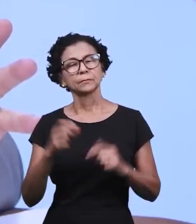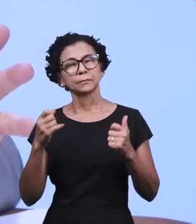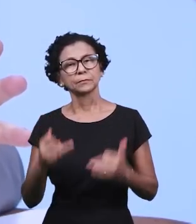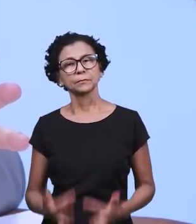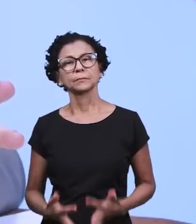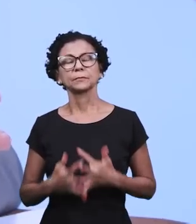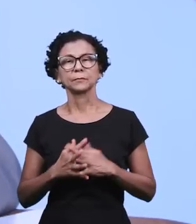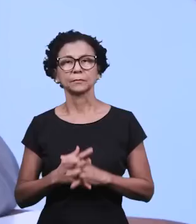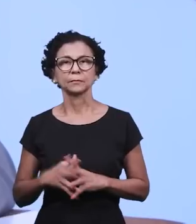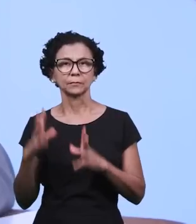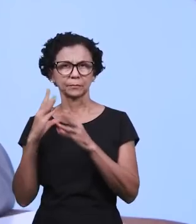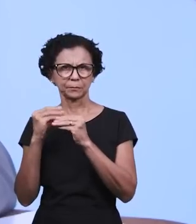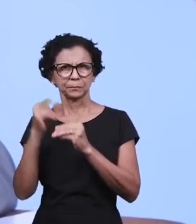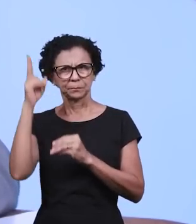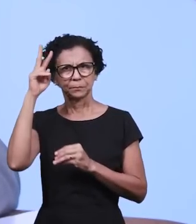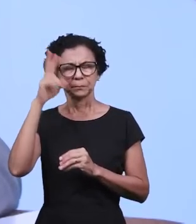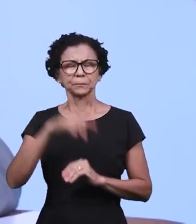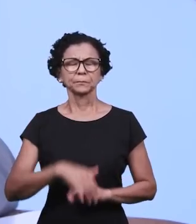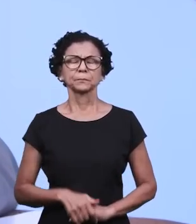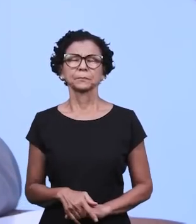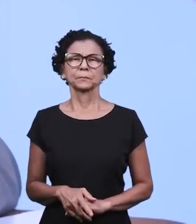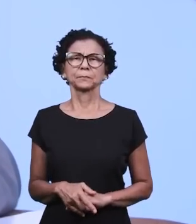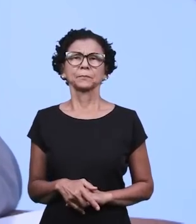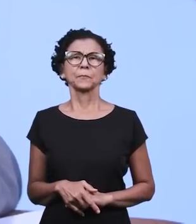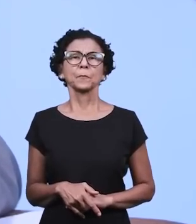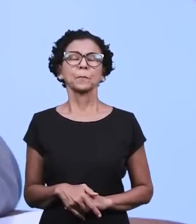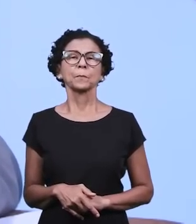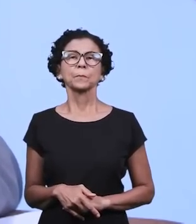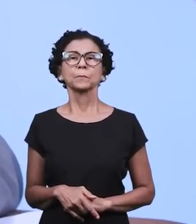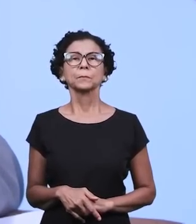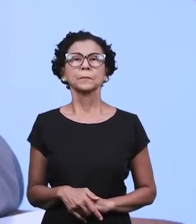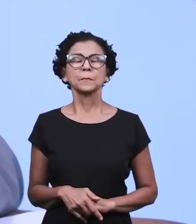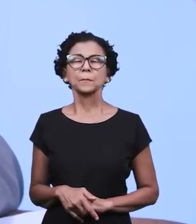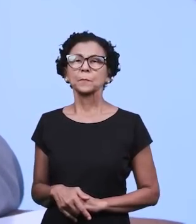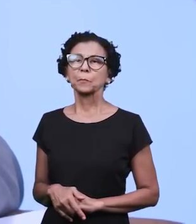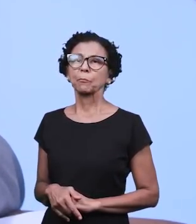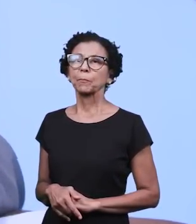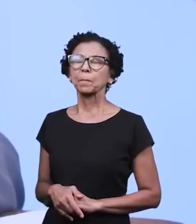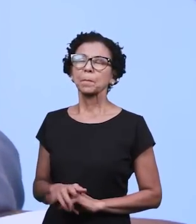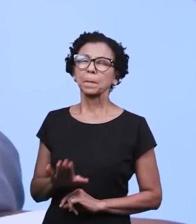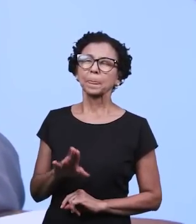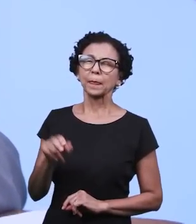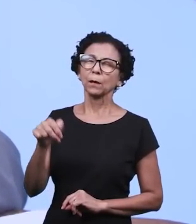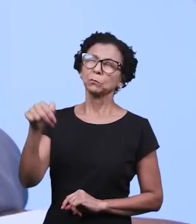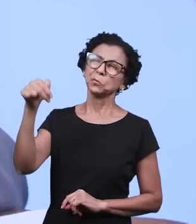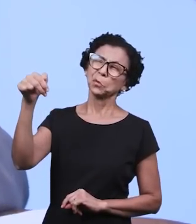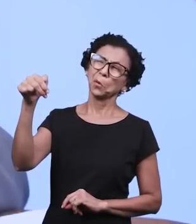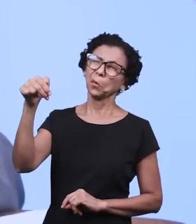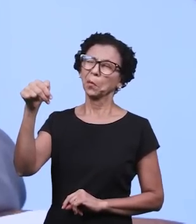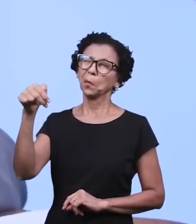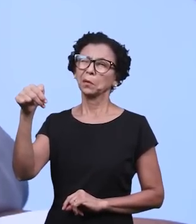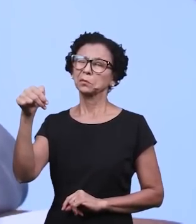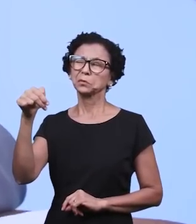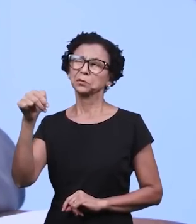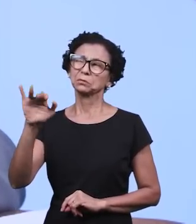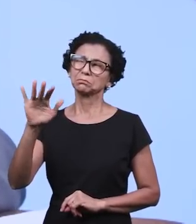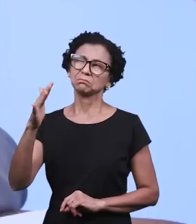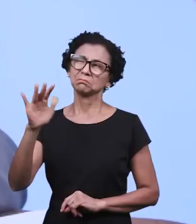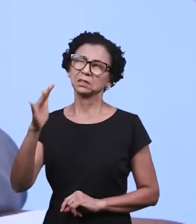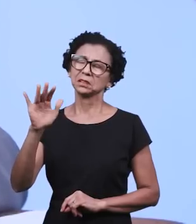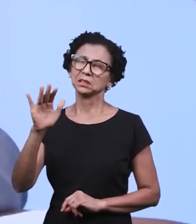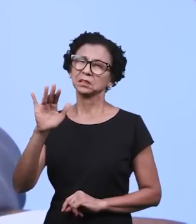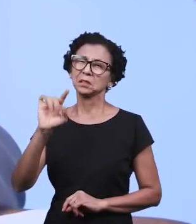Babilônia. E saiu Terá de Ur dos Caldeus em direção